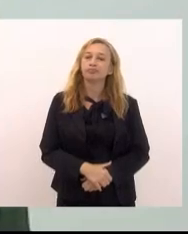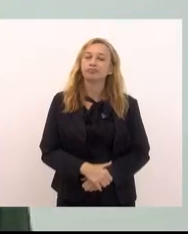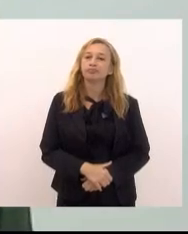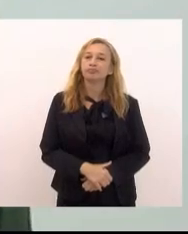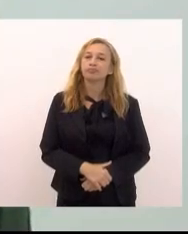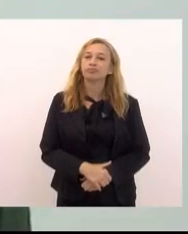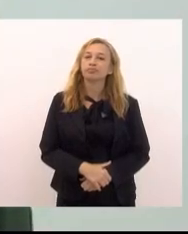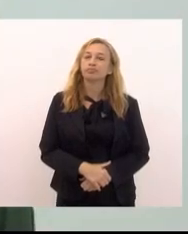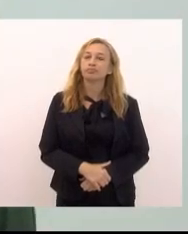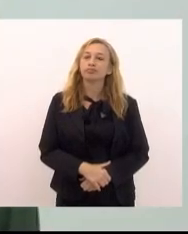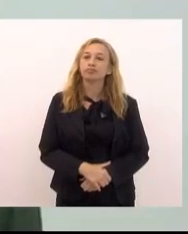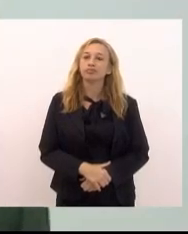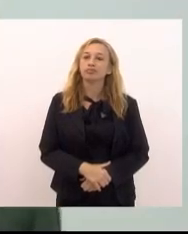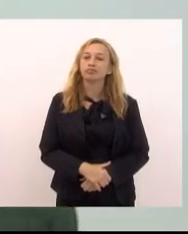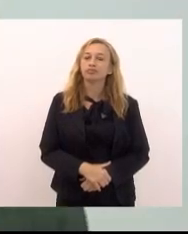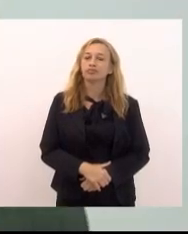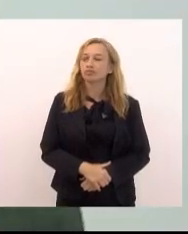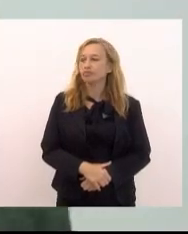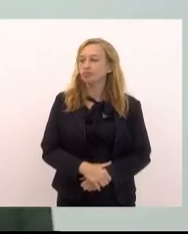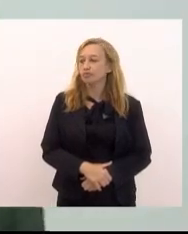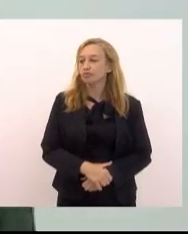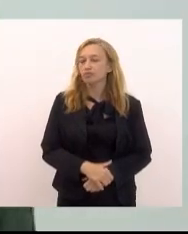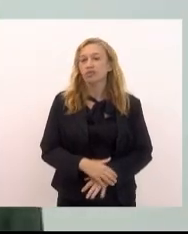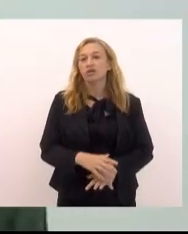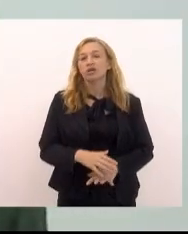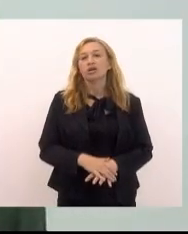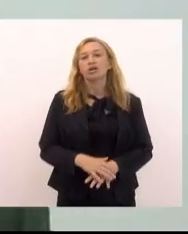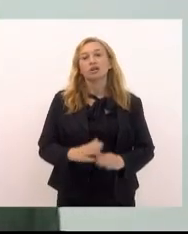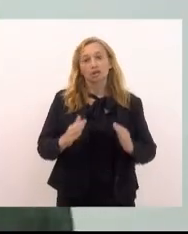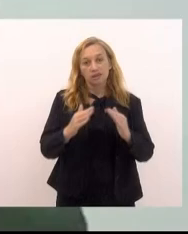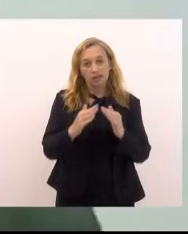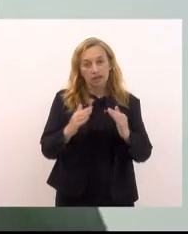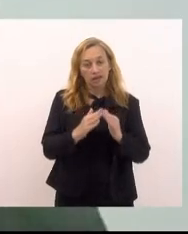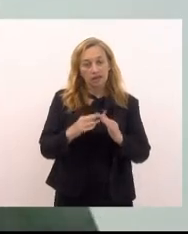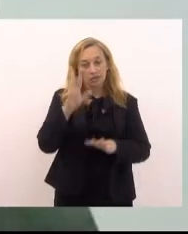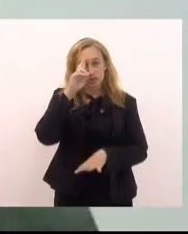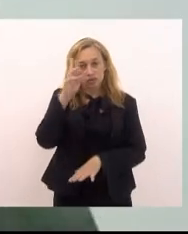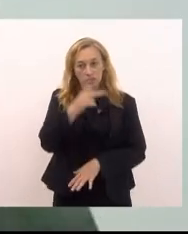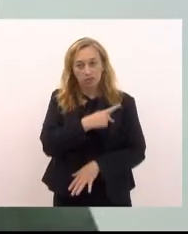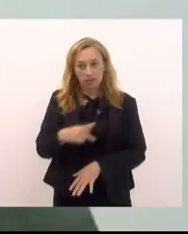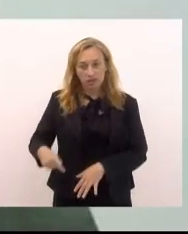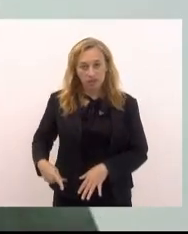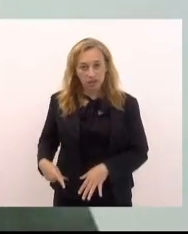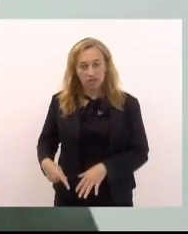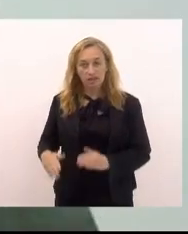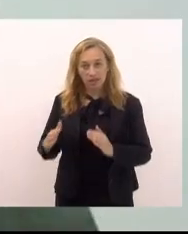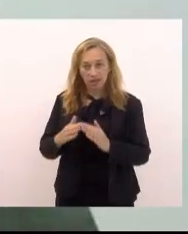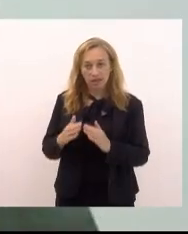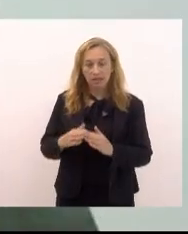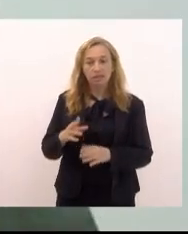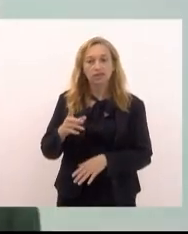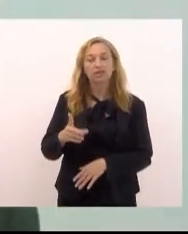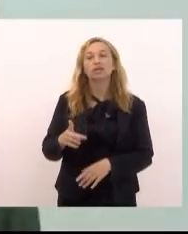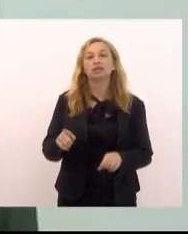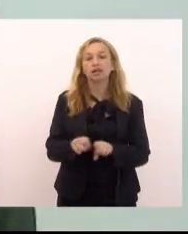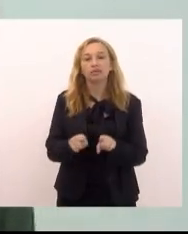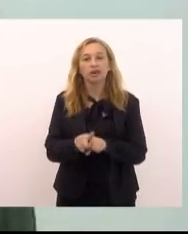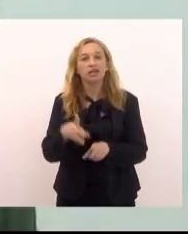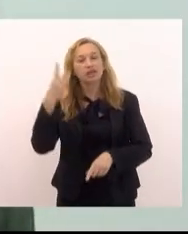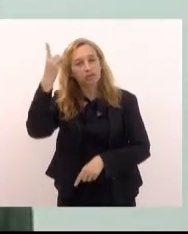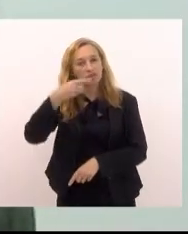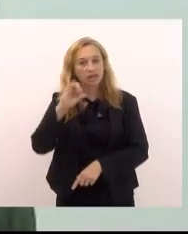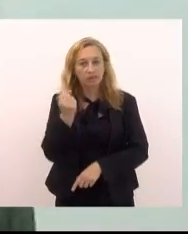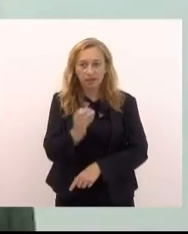casa, do senhor presidente deputado André Siciliano defende, que a senhora presidente interina, deputada